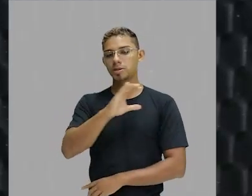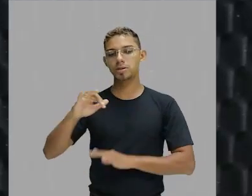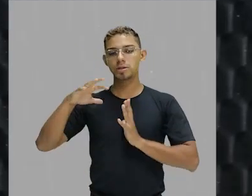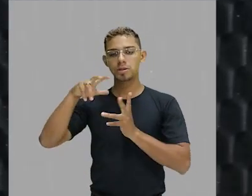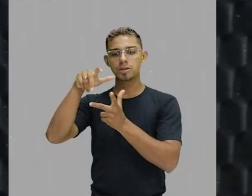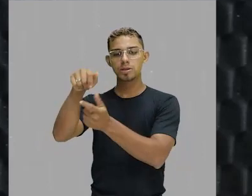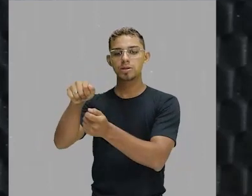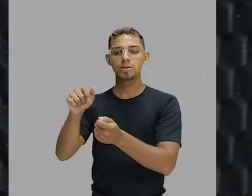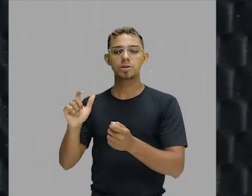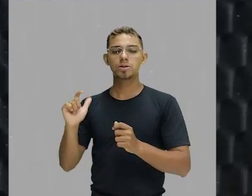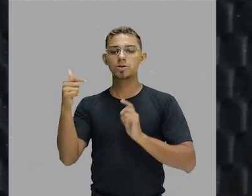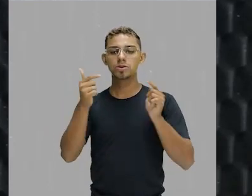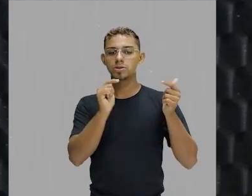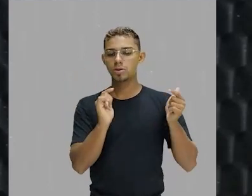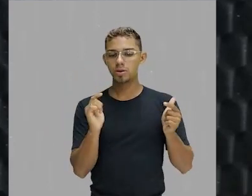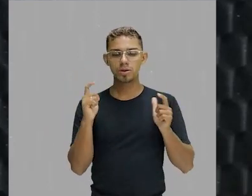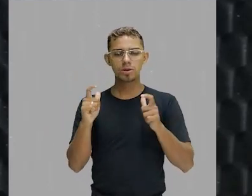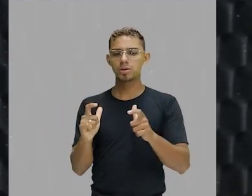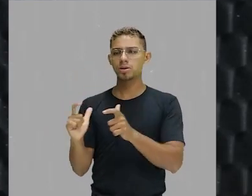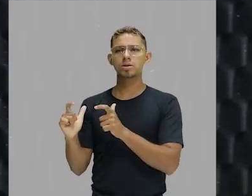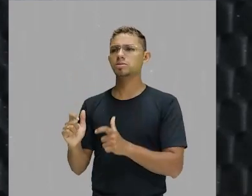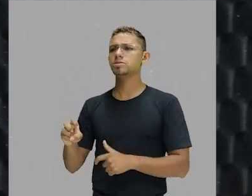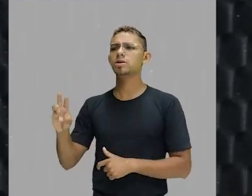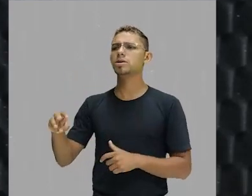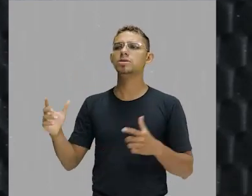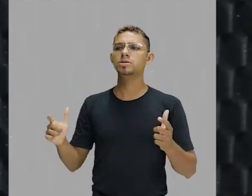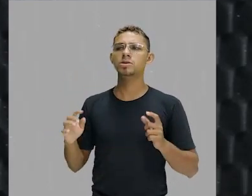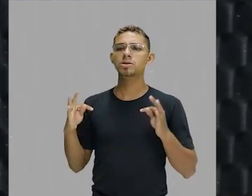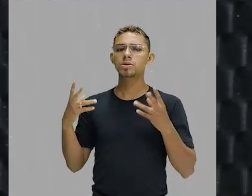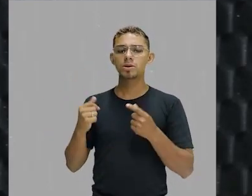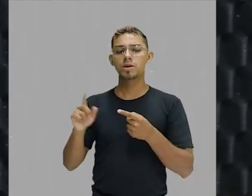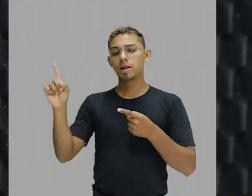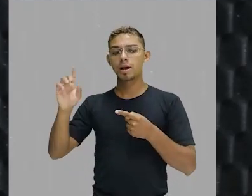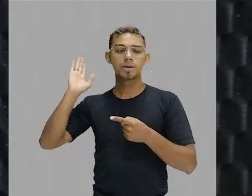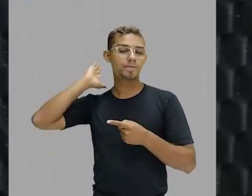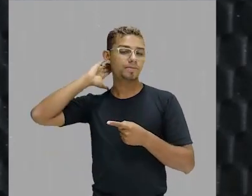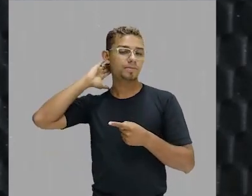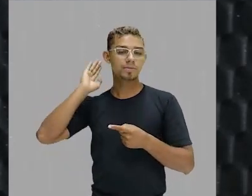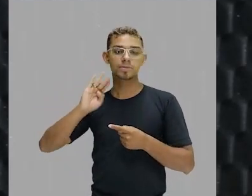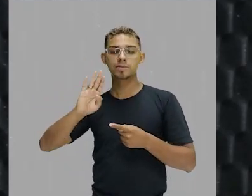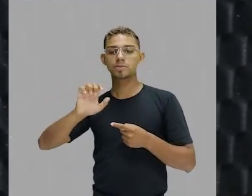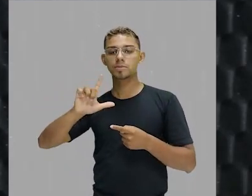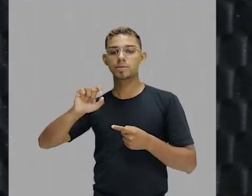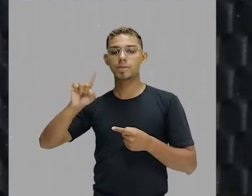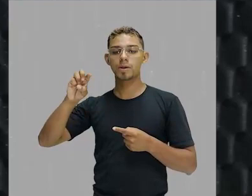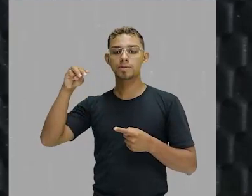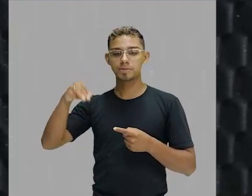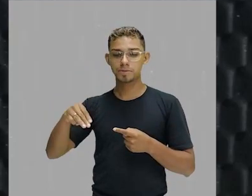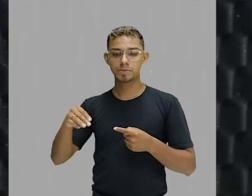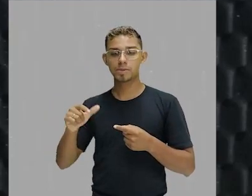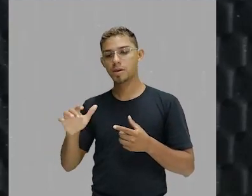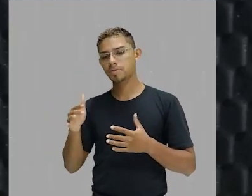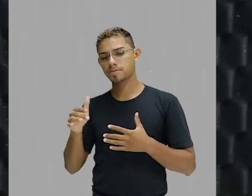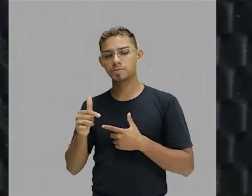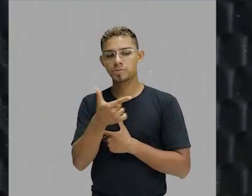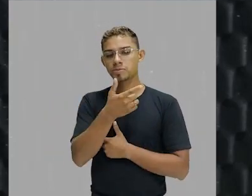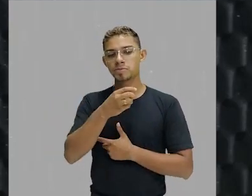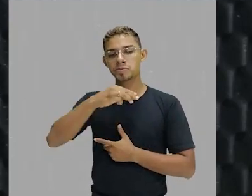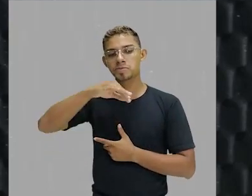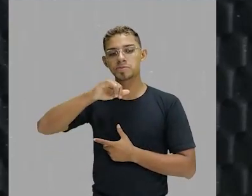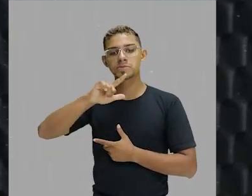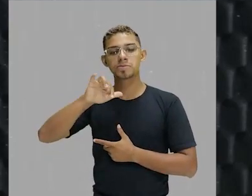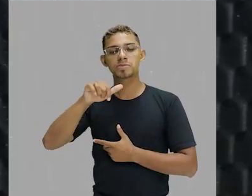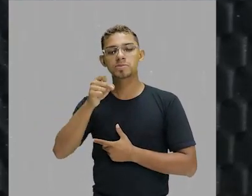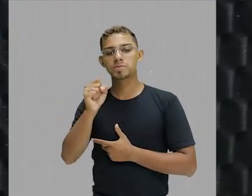existe em nenhum outro lugar do mundo. Onde fica isso aí, professor? Lá em Belém, mais ou menos 2 milhões de pessoas, 2 milhões de